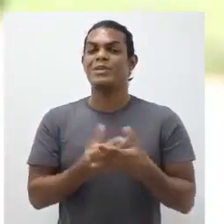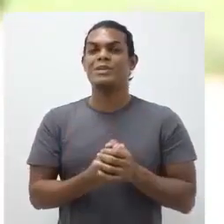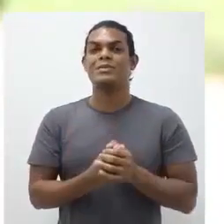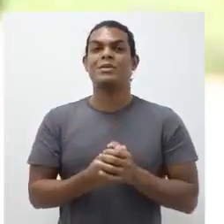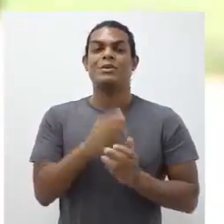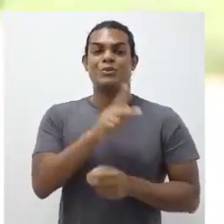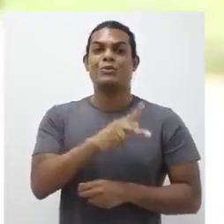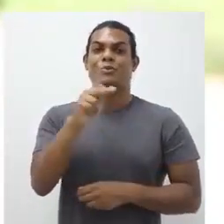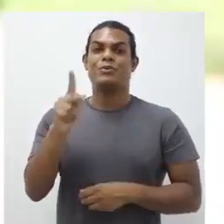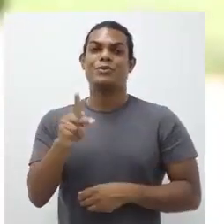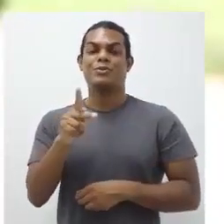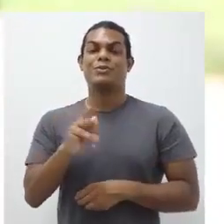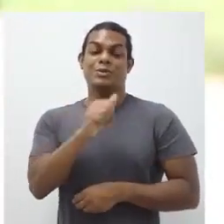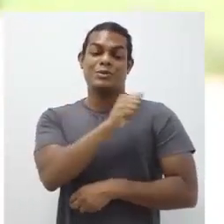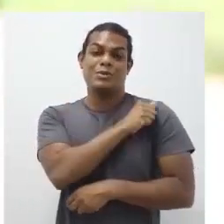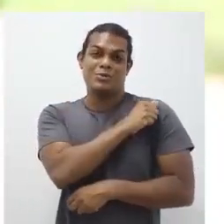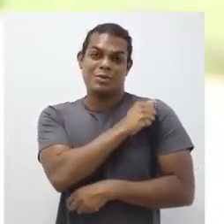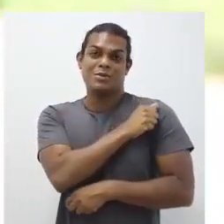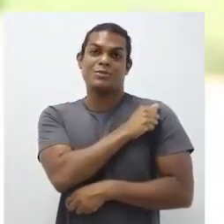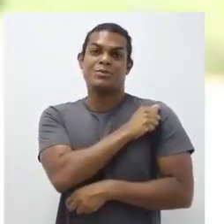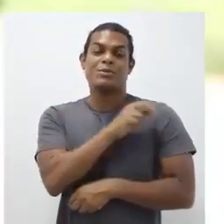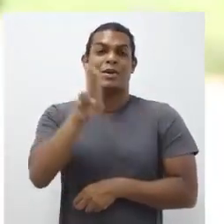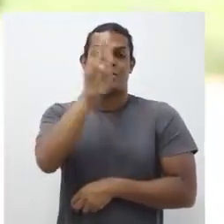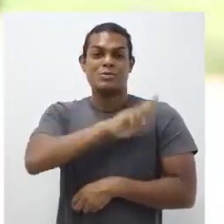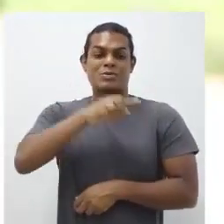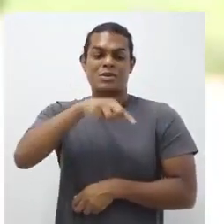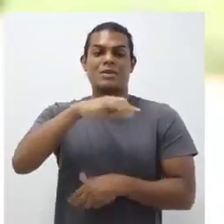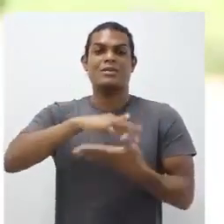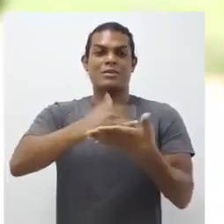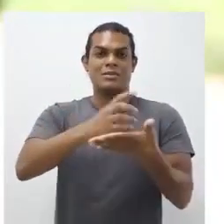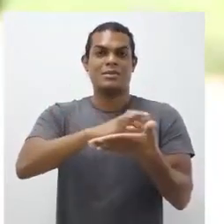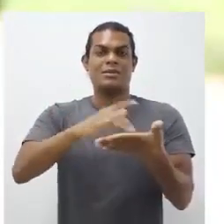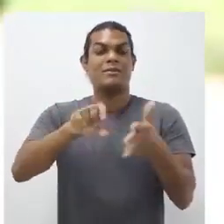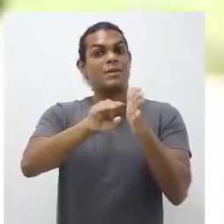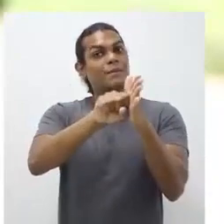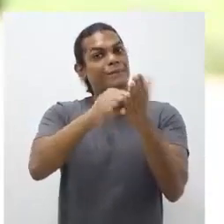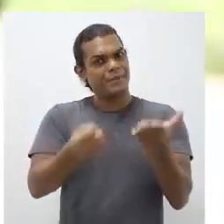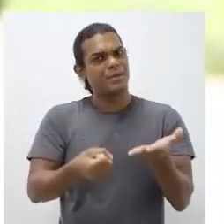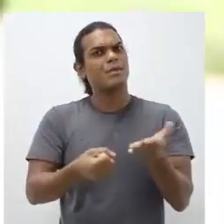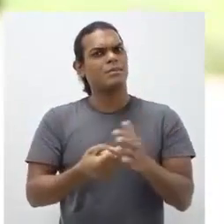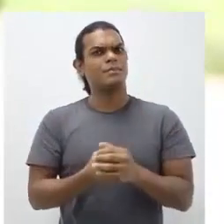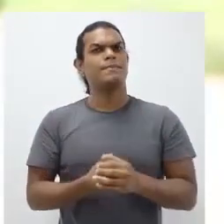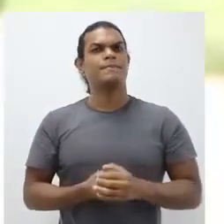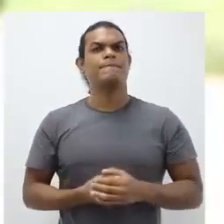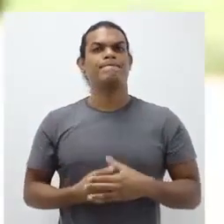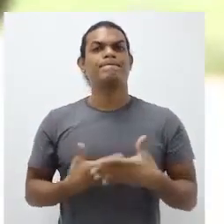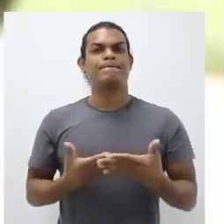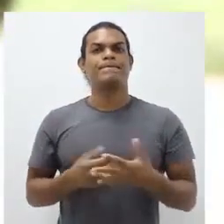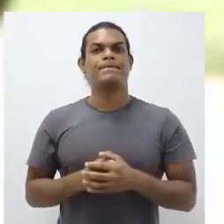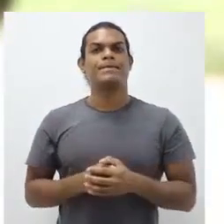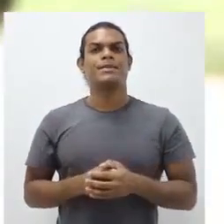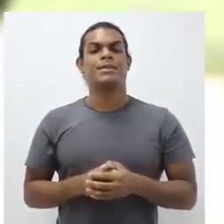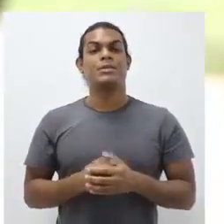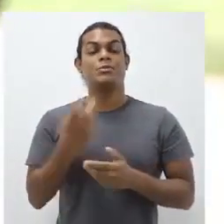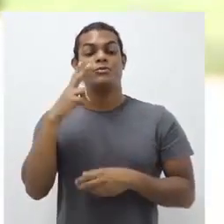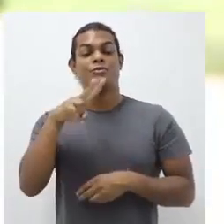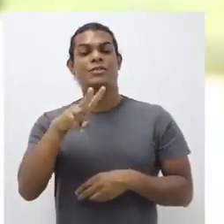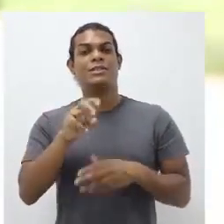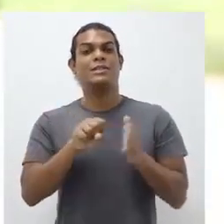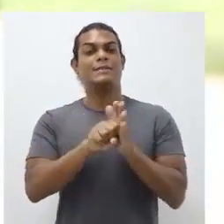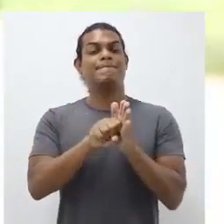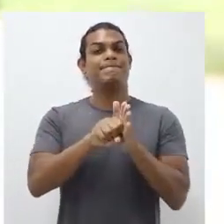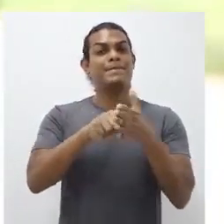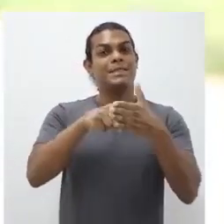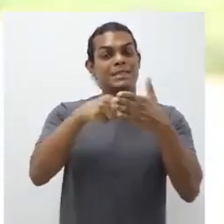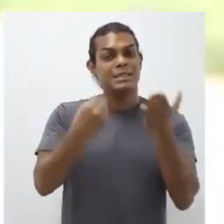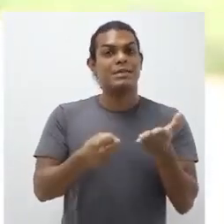aluno, ao estar fazendo uso desse material, desse recurso, ele quebre. E aí, quando o professor vê